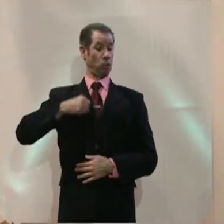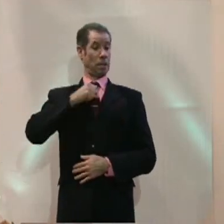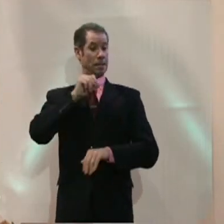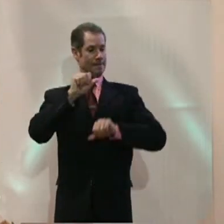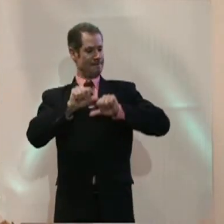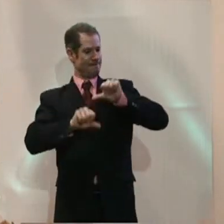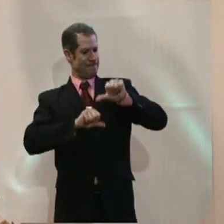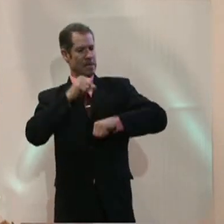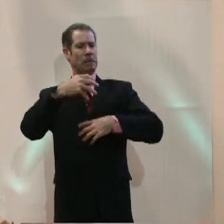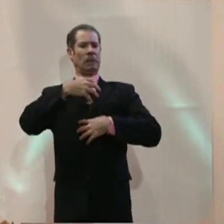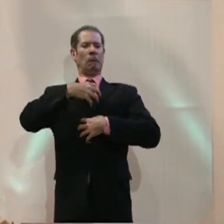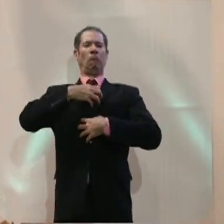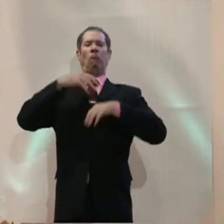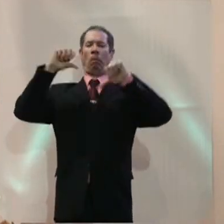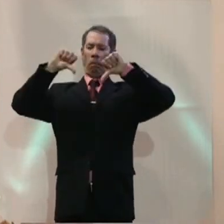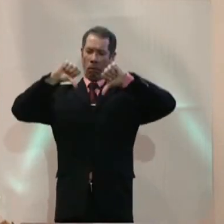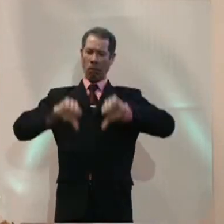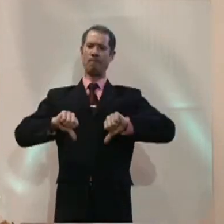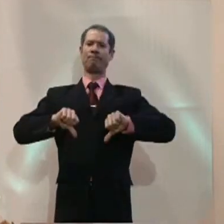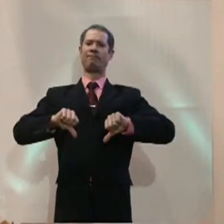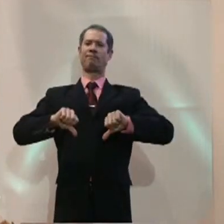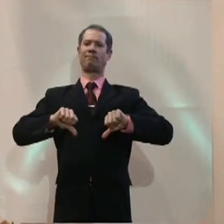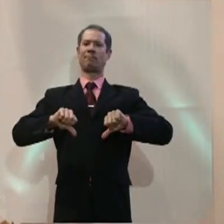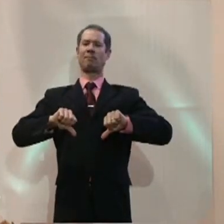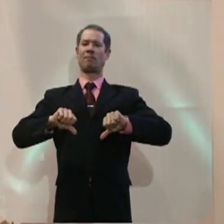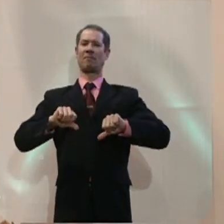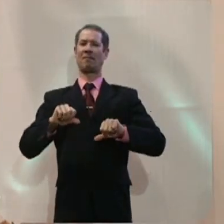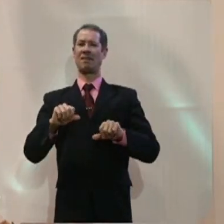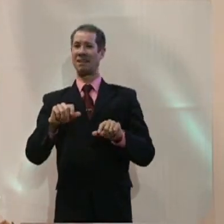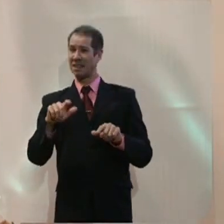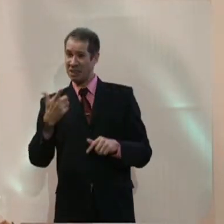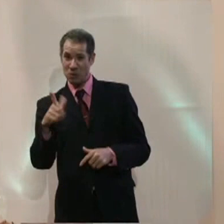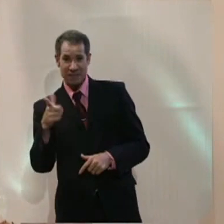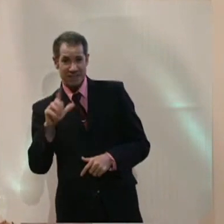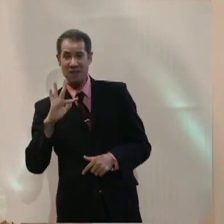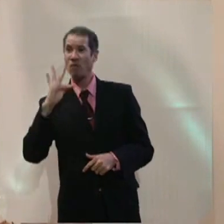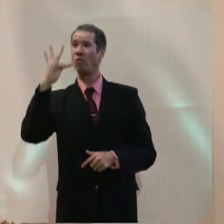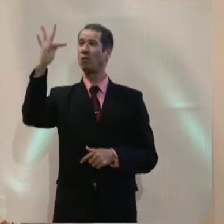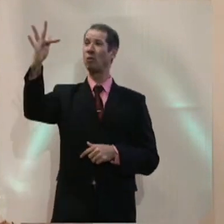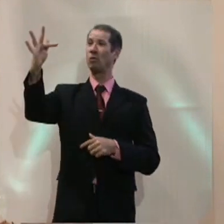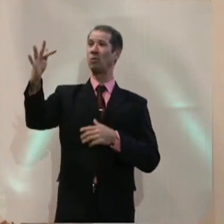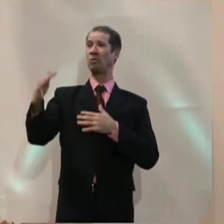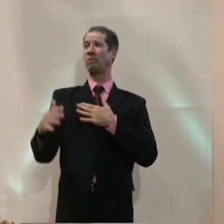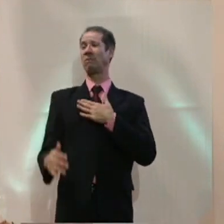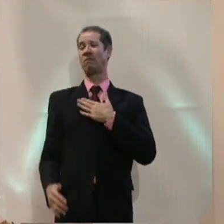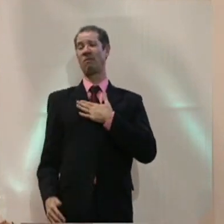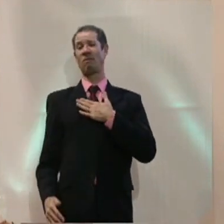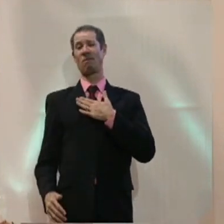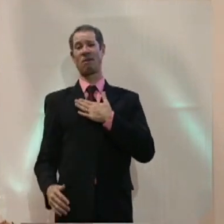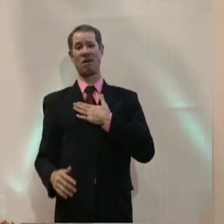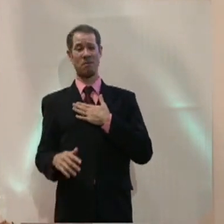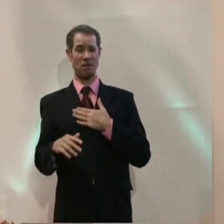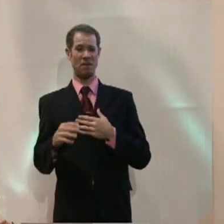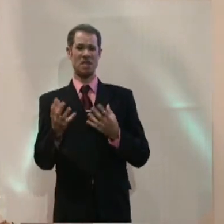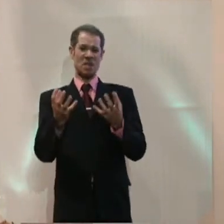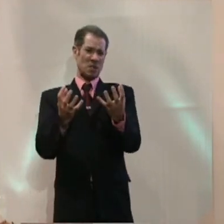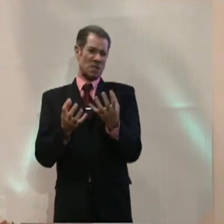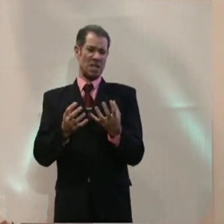viram um sentimento negativo no sentido de que não existe futuro para mim. Então é melhor morrer.